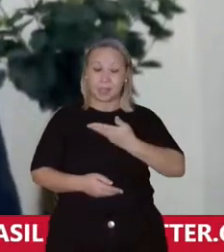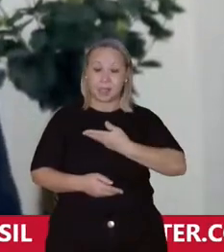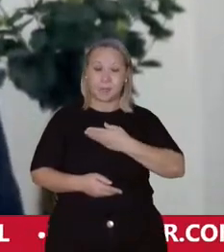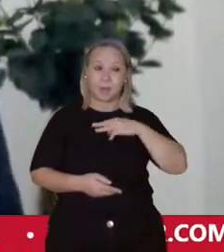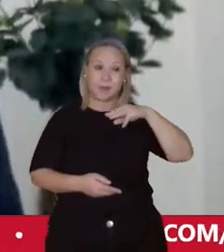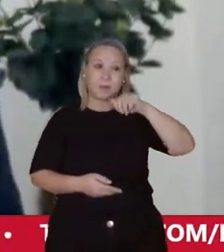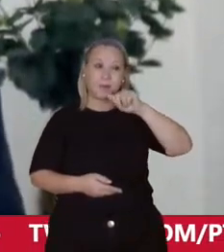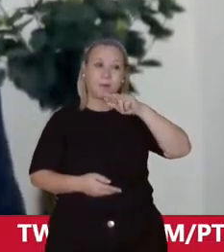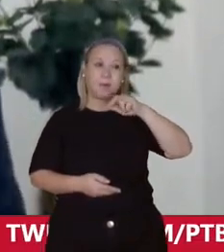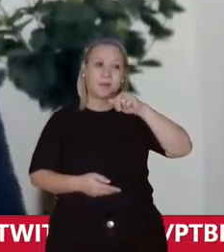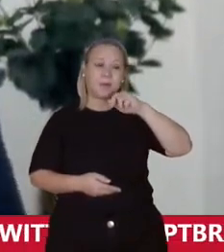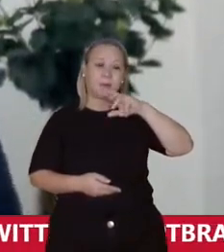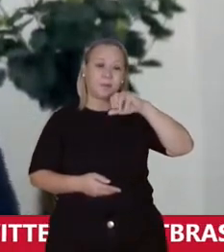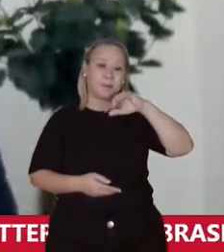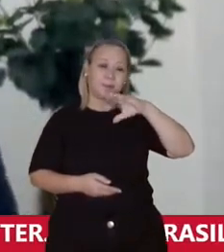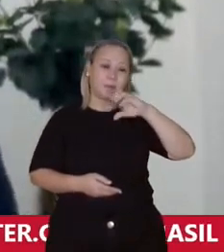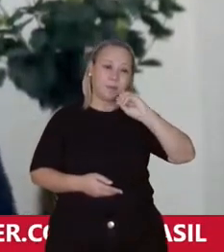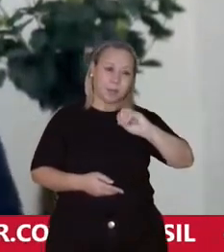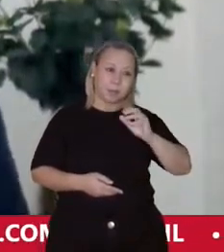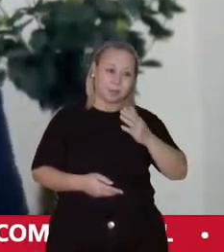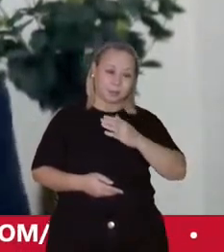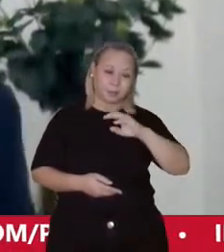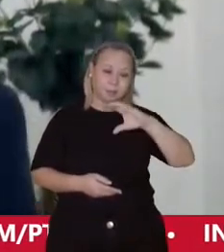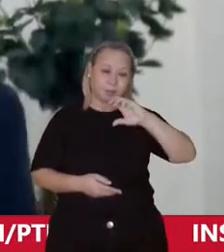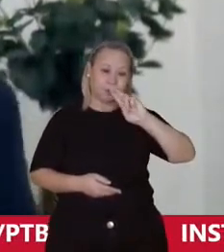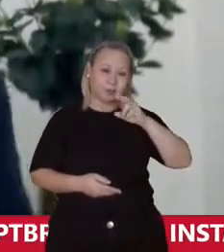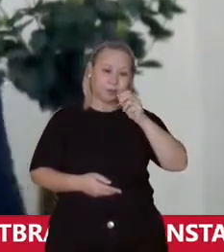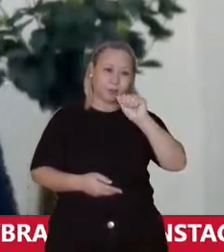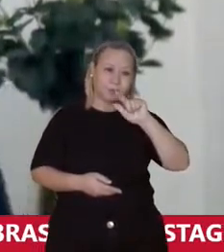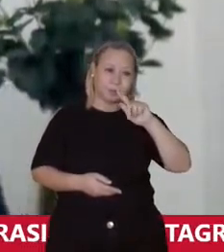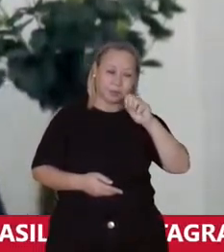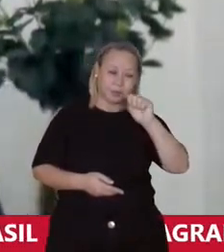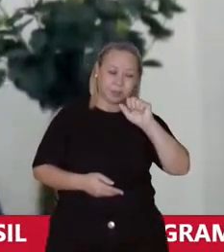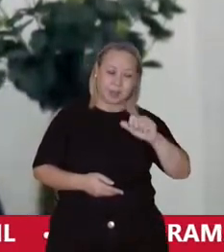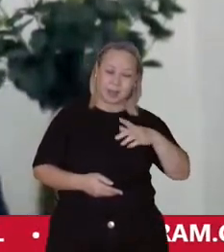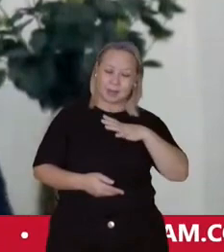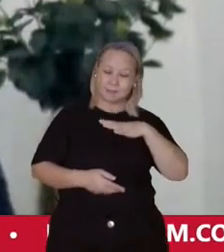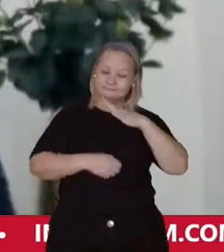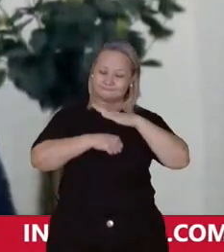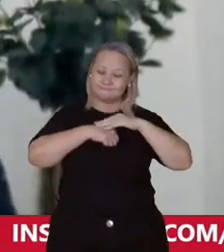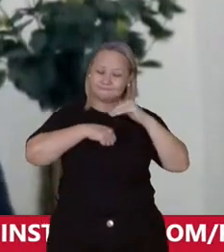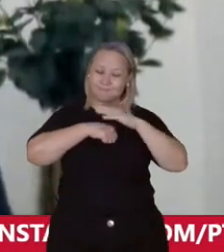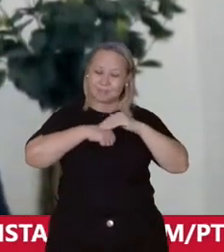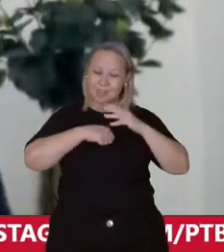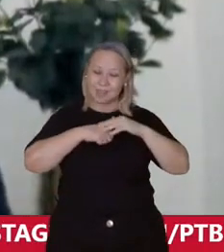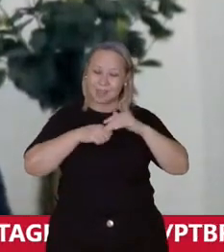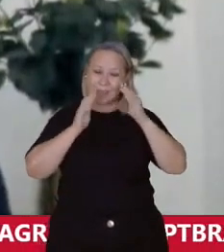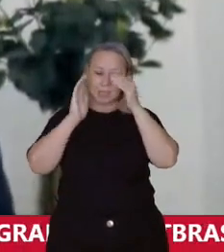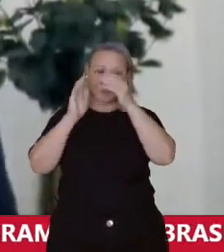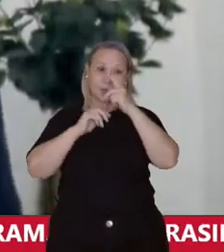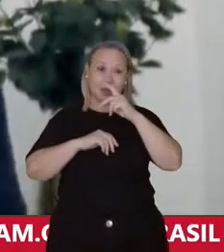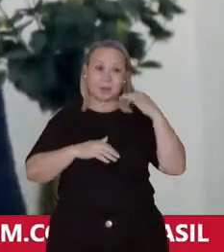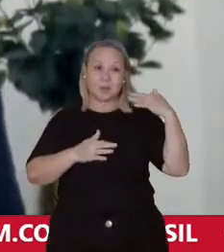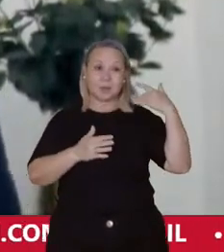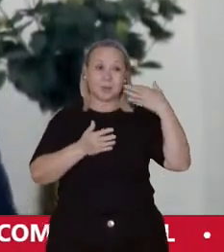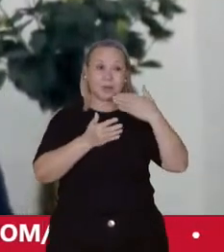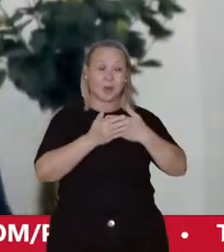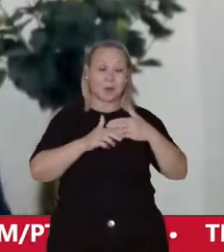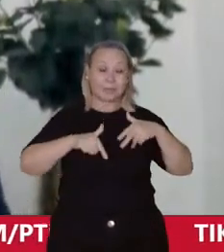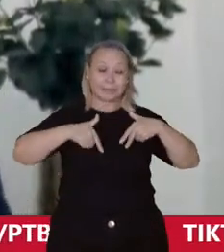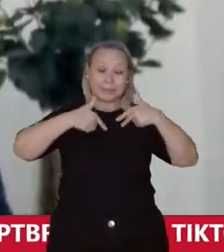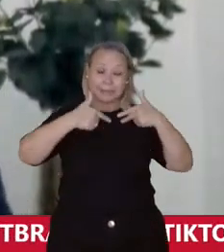eu tenho enorme carinho, tenho o maior respeito pela sua trajetória e